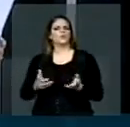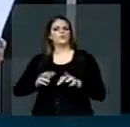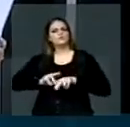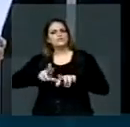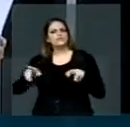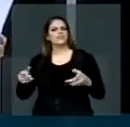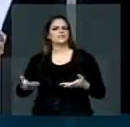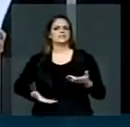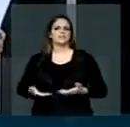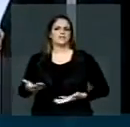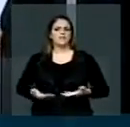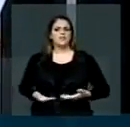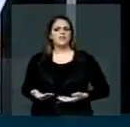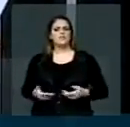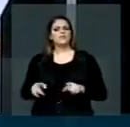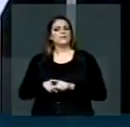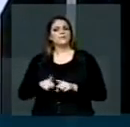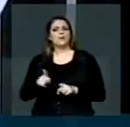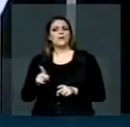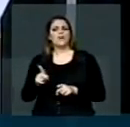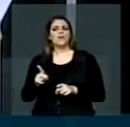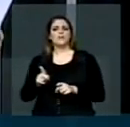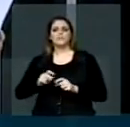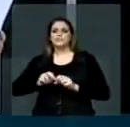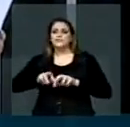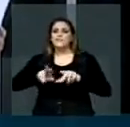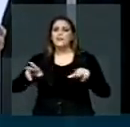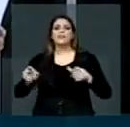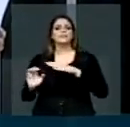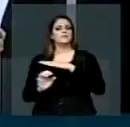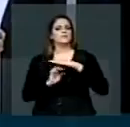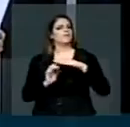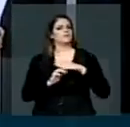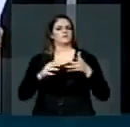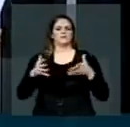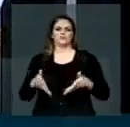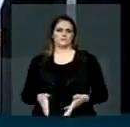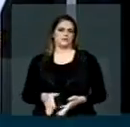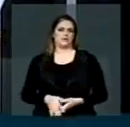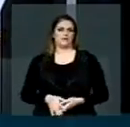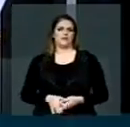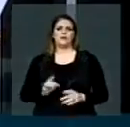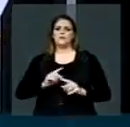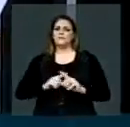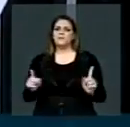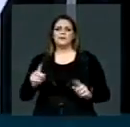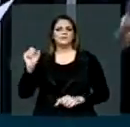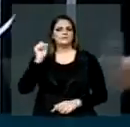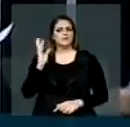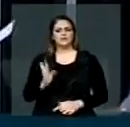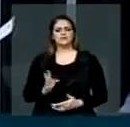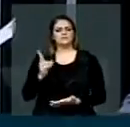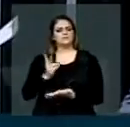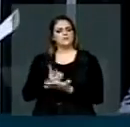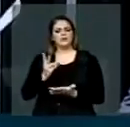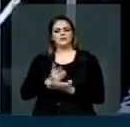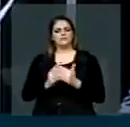na descentralização. Um dos maiores entraves ao crescimento do Brasil é sua gritante desigualdade.